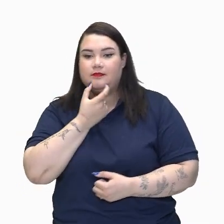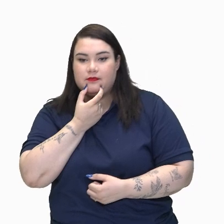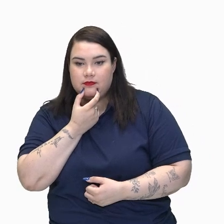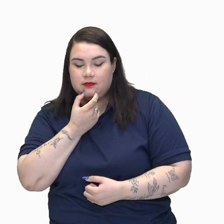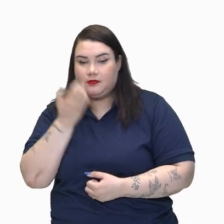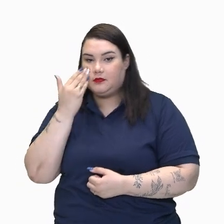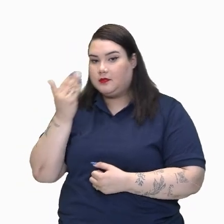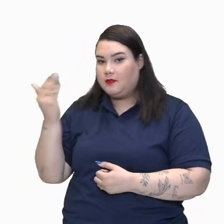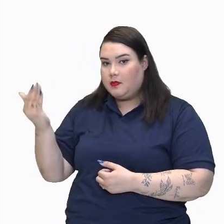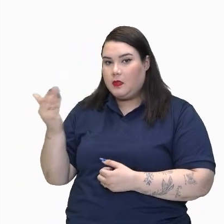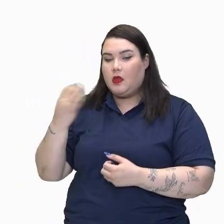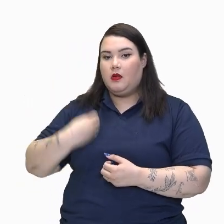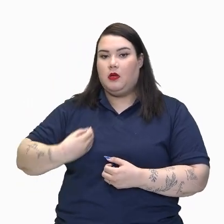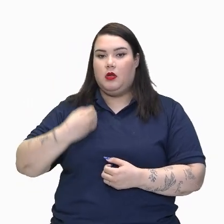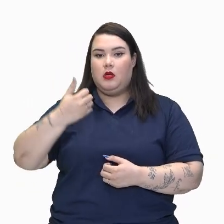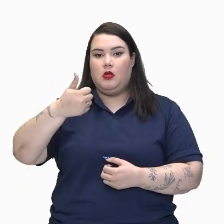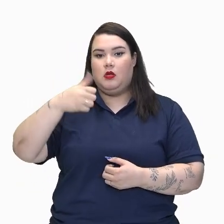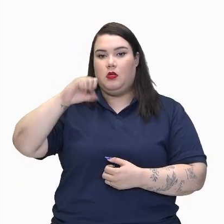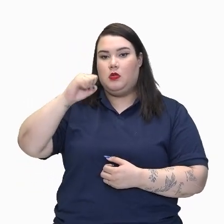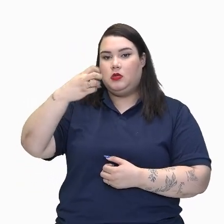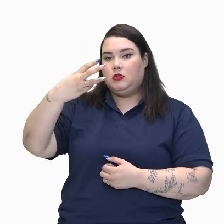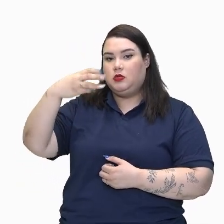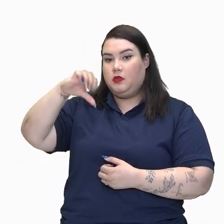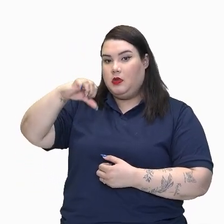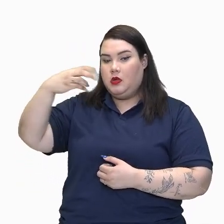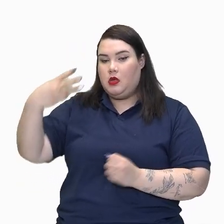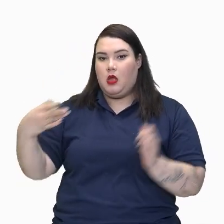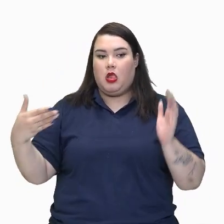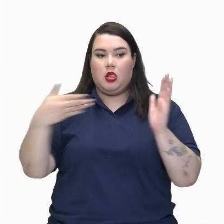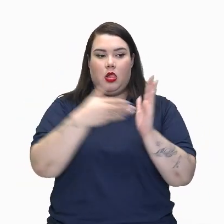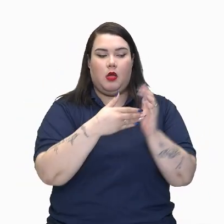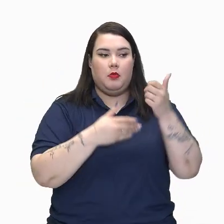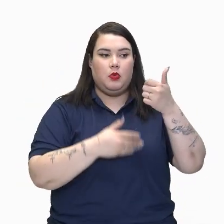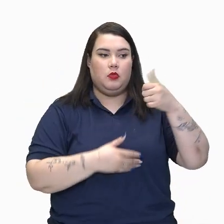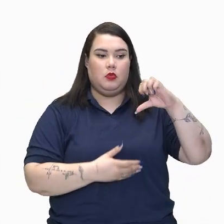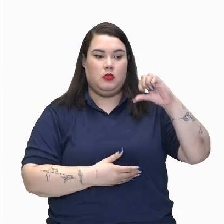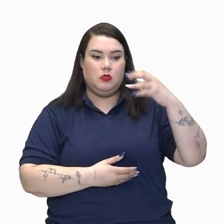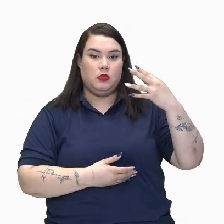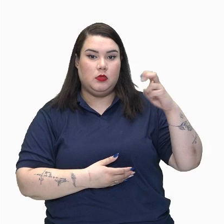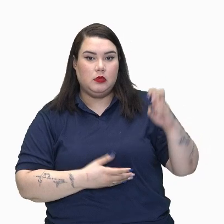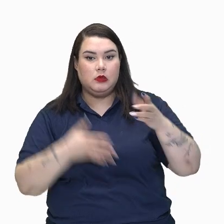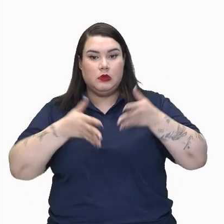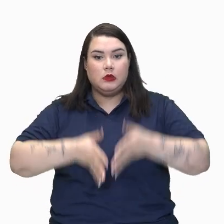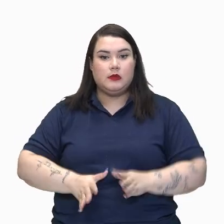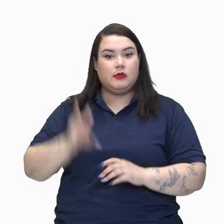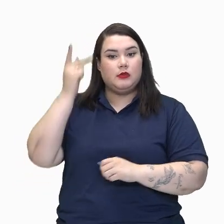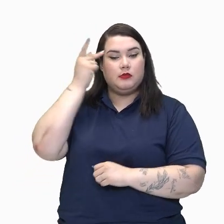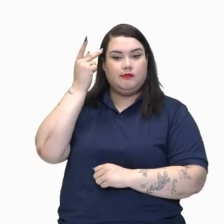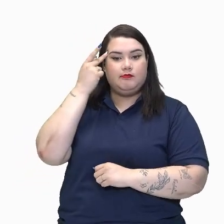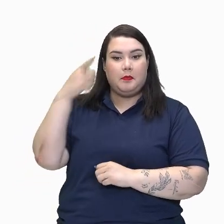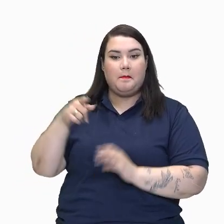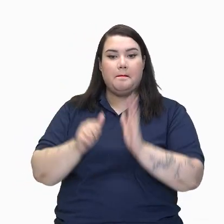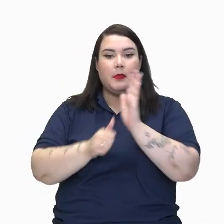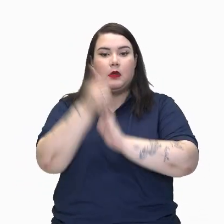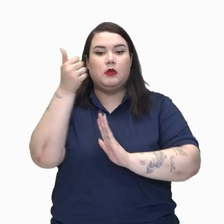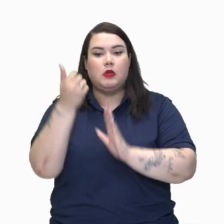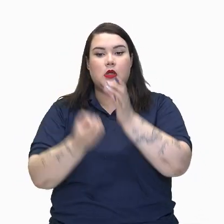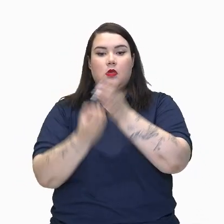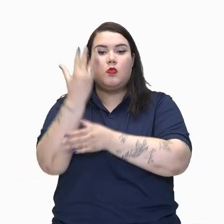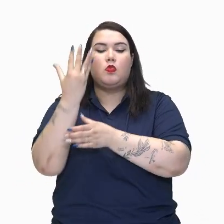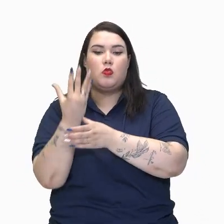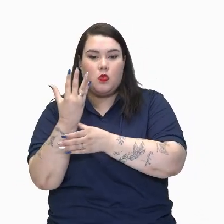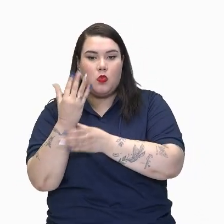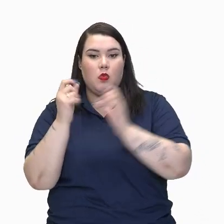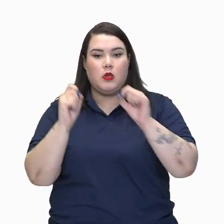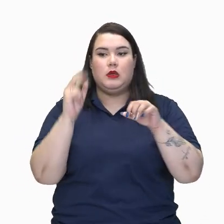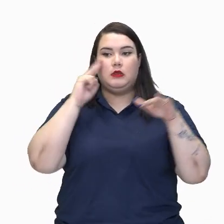século XIX, faleceu em 1945. Já nascido em São Paulo, foi um dos principais idealizadores da Semana